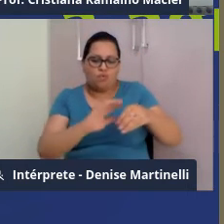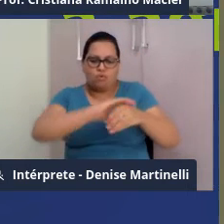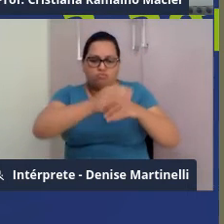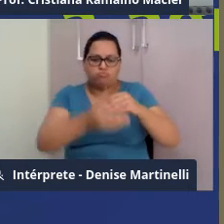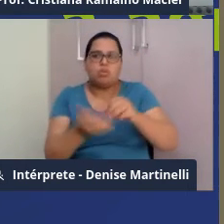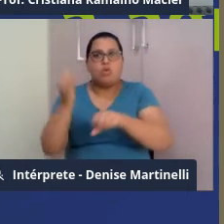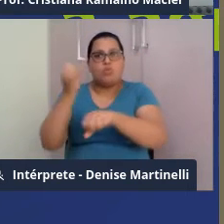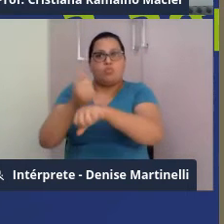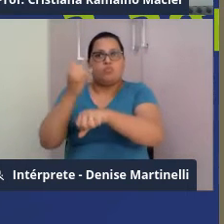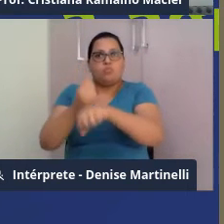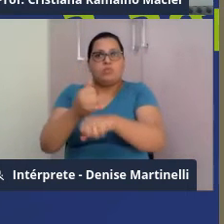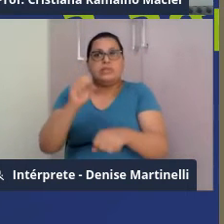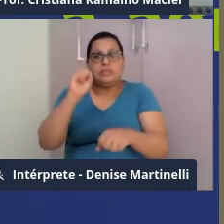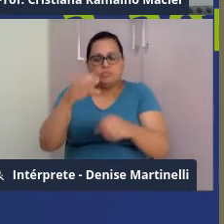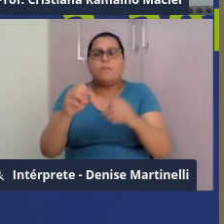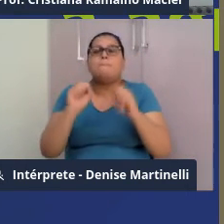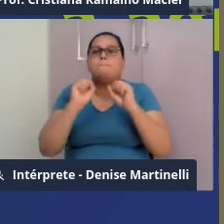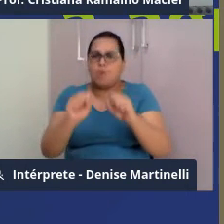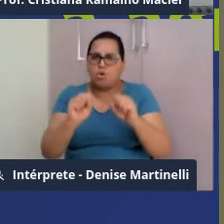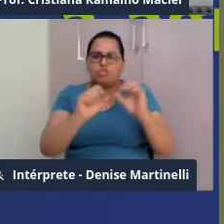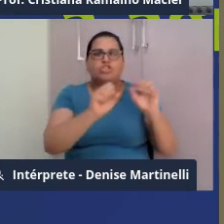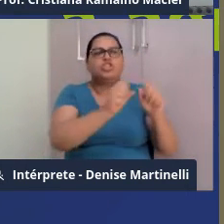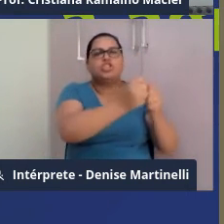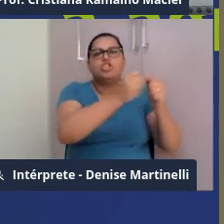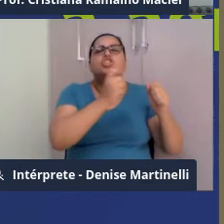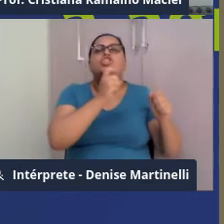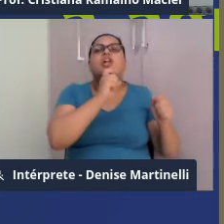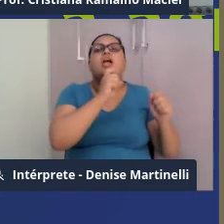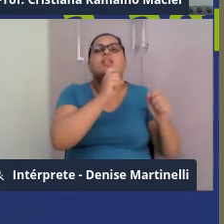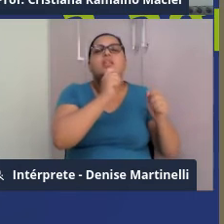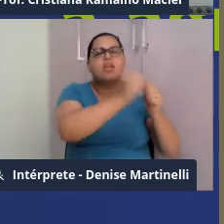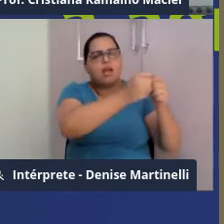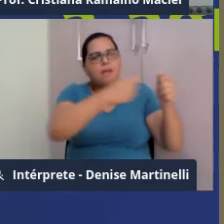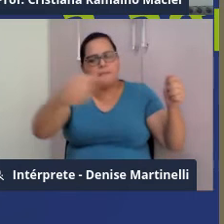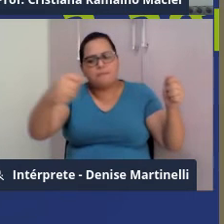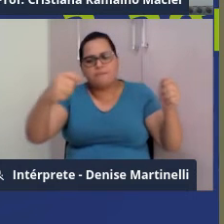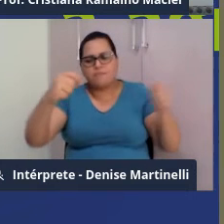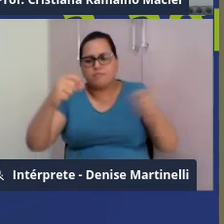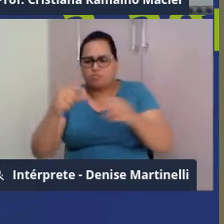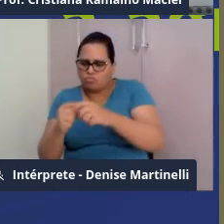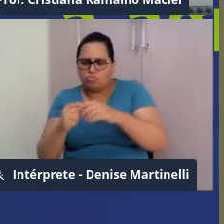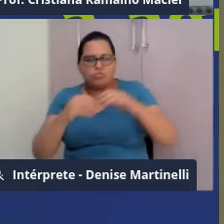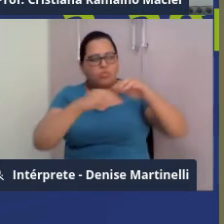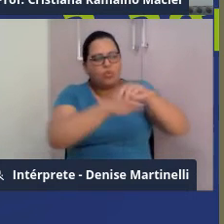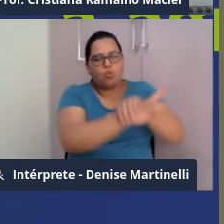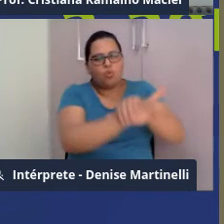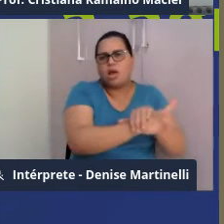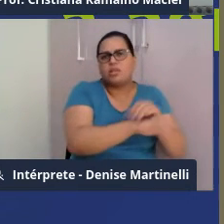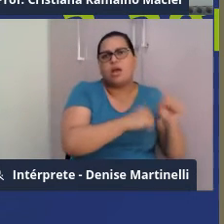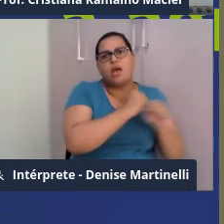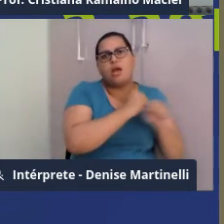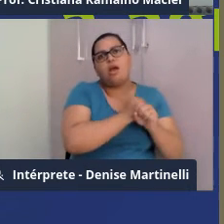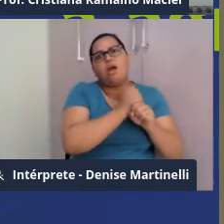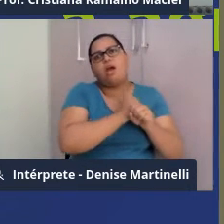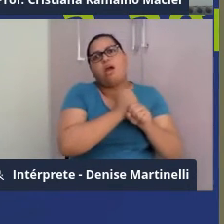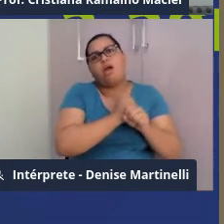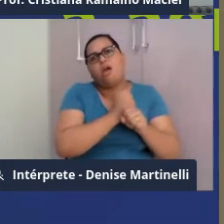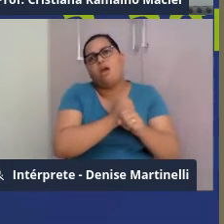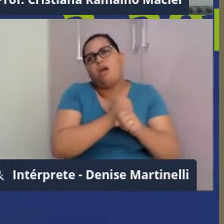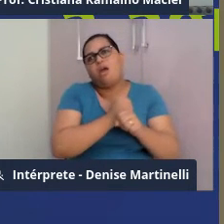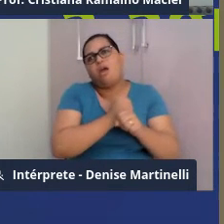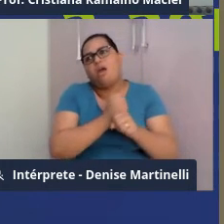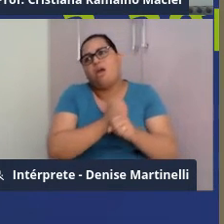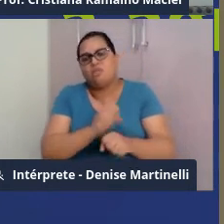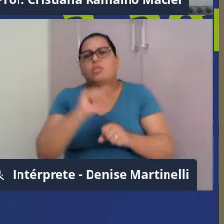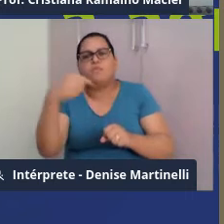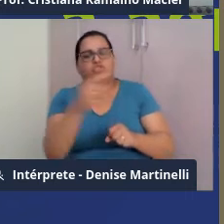oxigenação, salinidade, luz, e vai nascer uma larvazinha náuplia, que é essa que tem um olho só. Aí eu pego